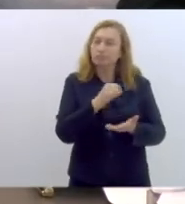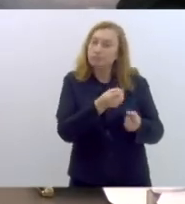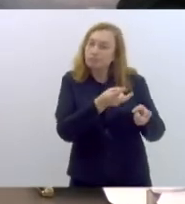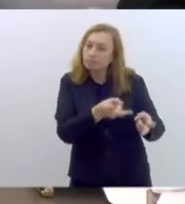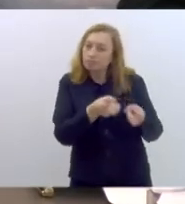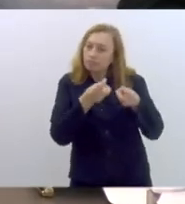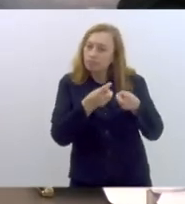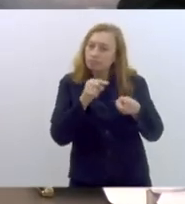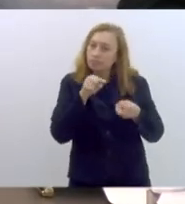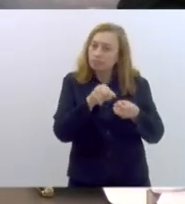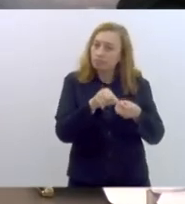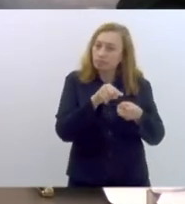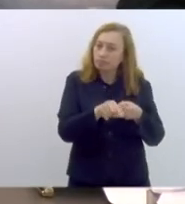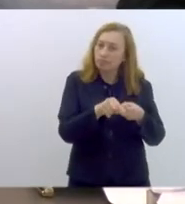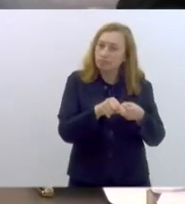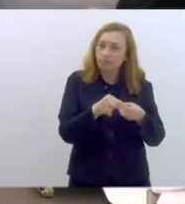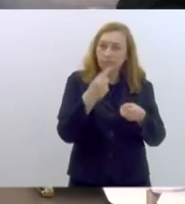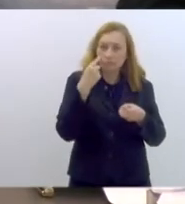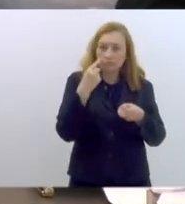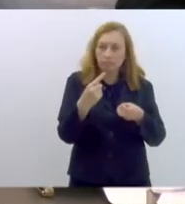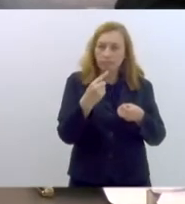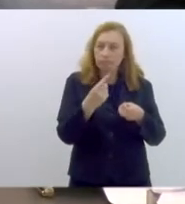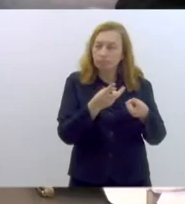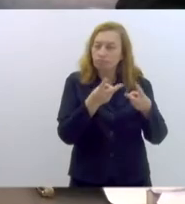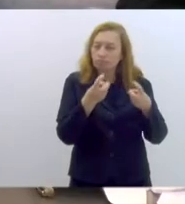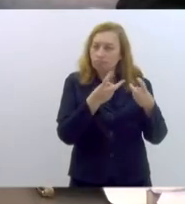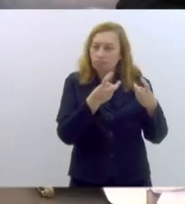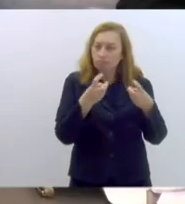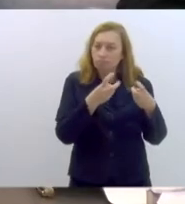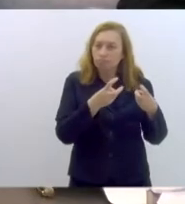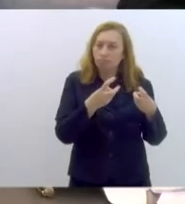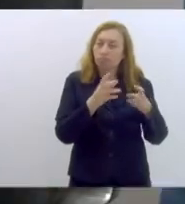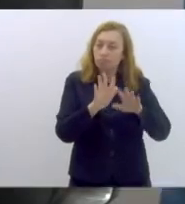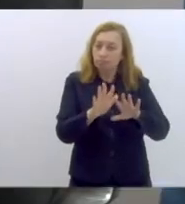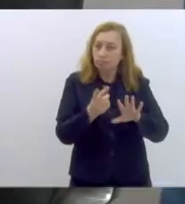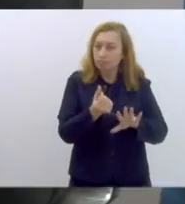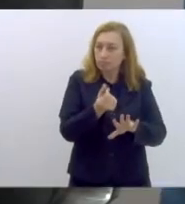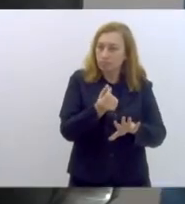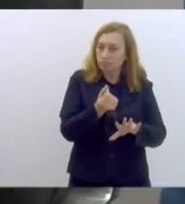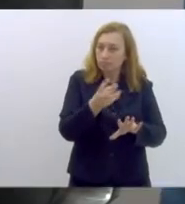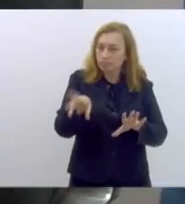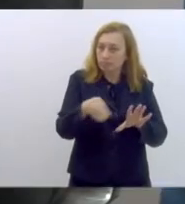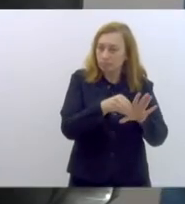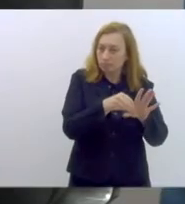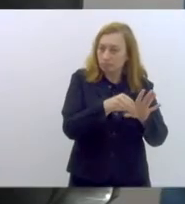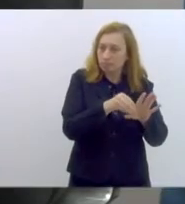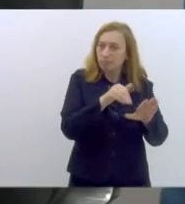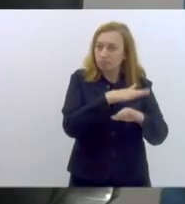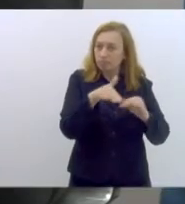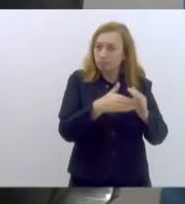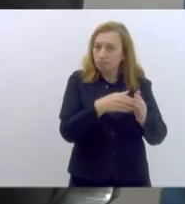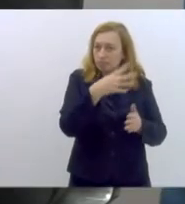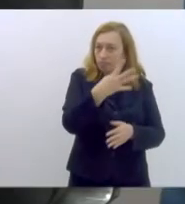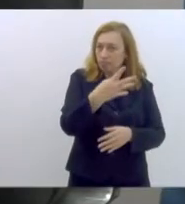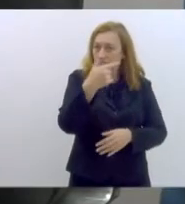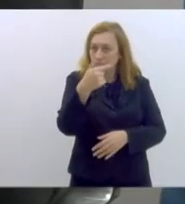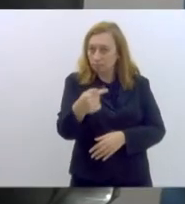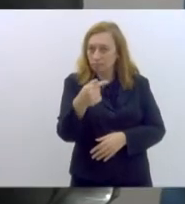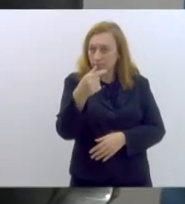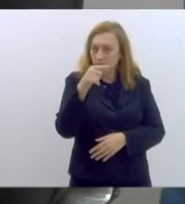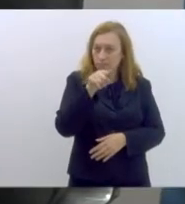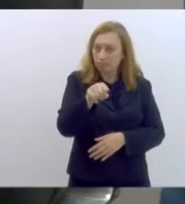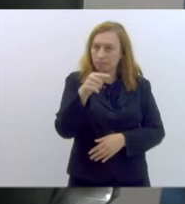aqui, aí vamos colocar assim, vocês perceberem, todos tá, os mas esse valor está jogado, então, no saldo total de